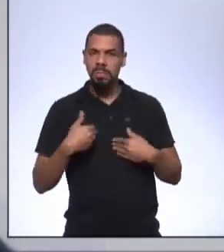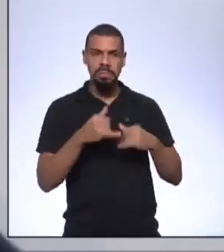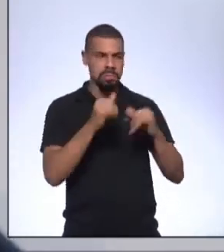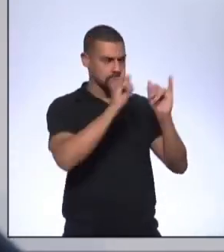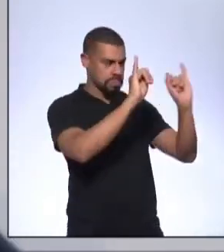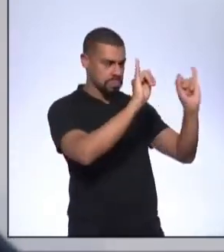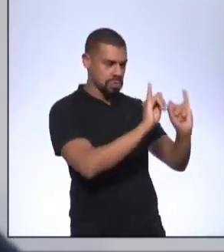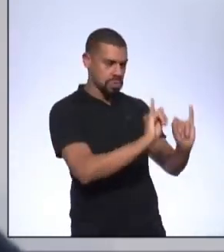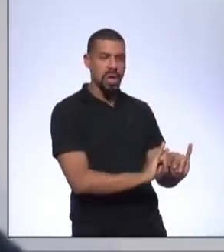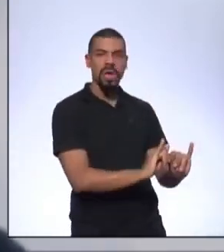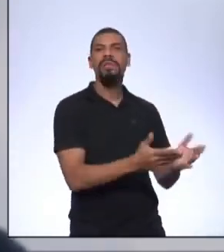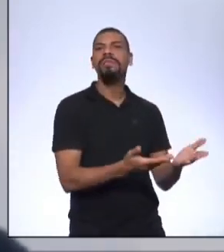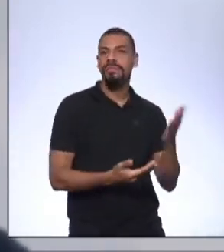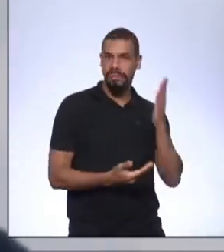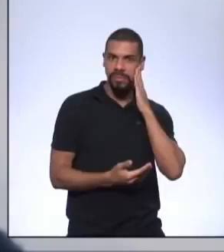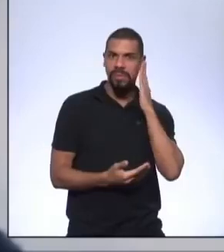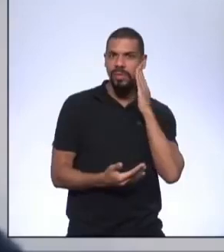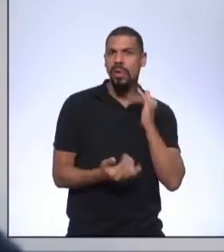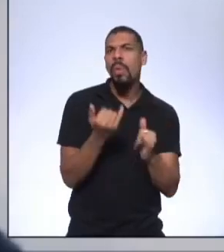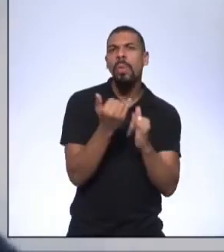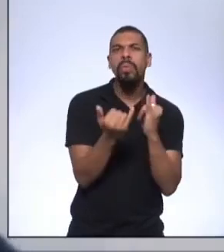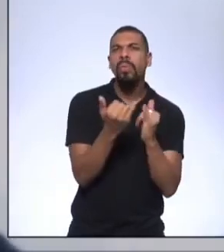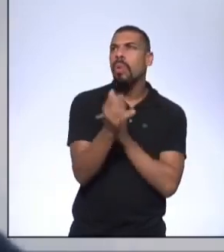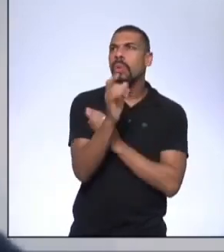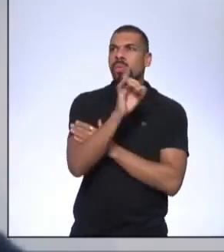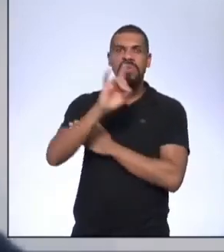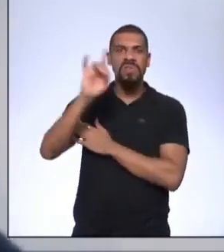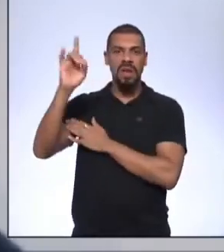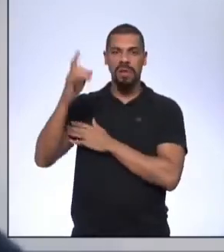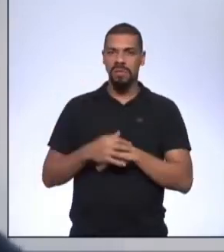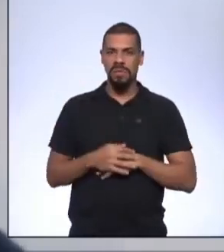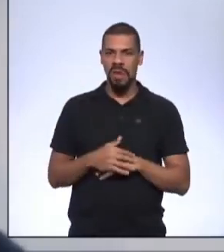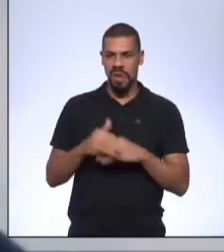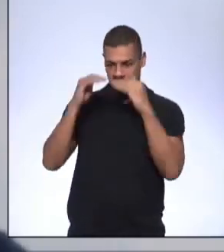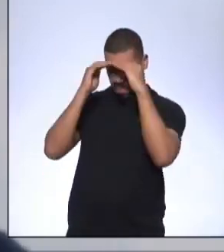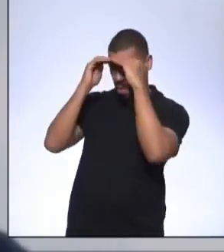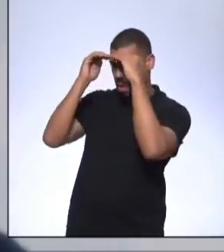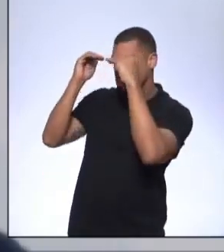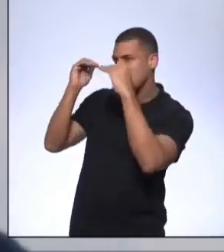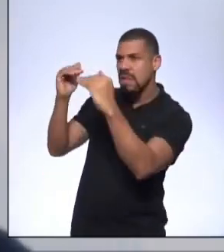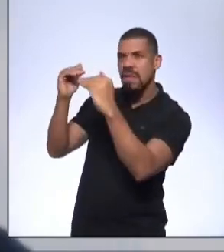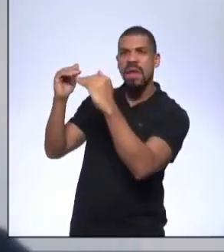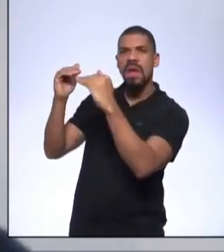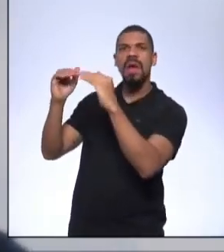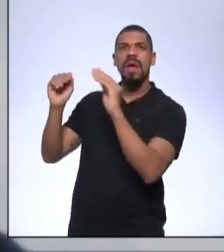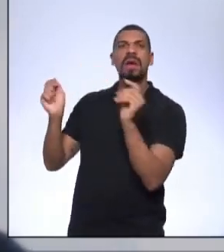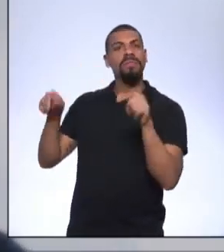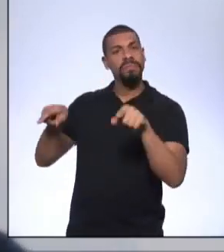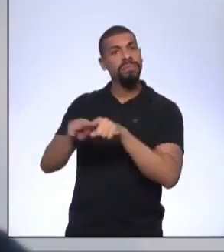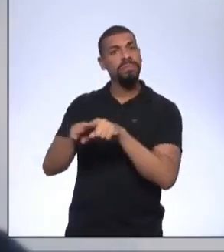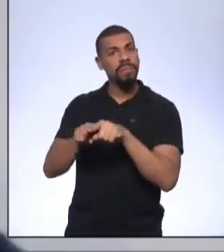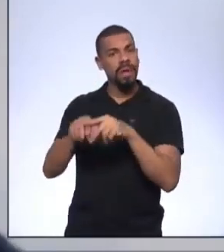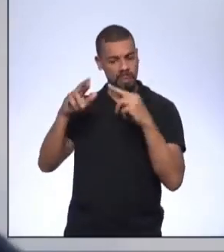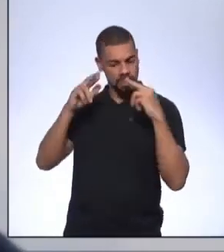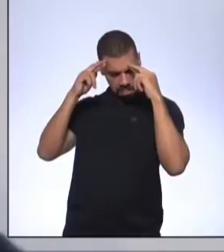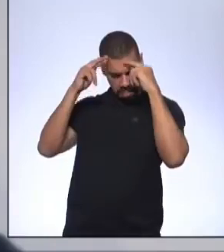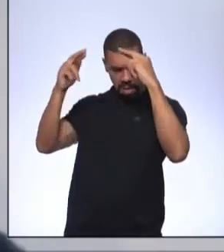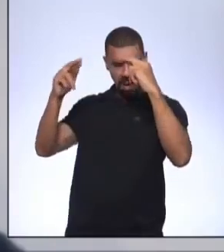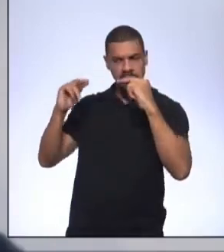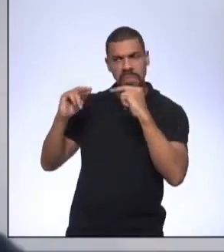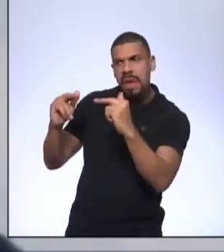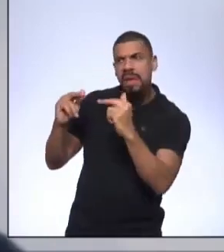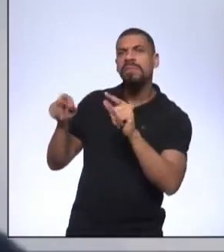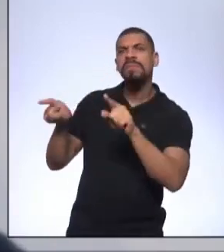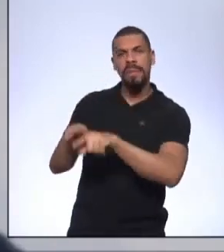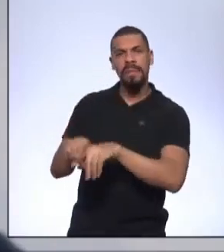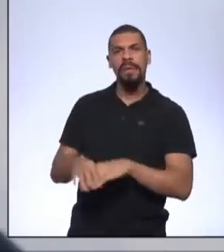de divindade. Você não deve me respeitar apenas como uma autoridade política, você deve me respeitar como